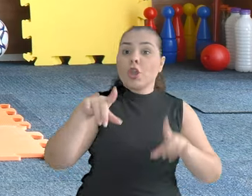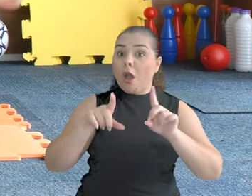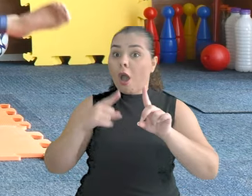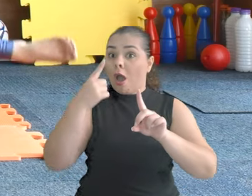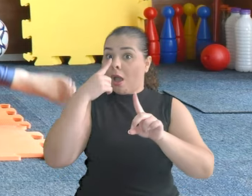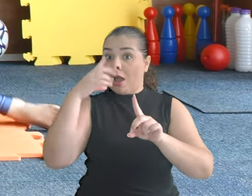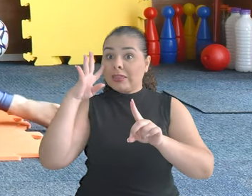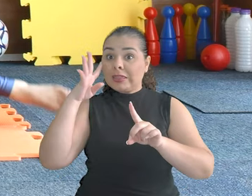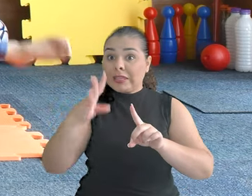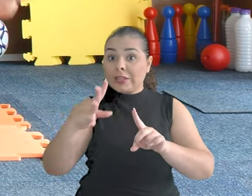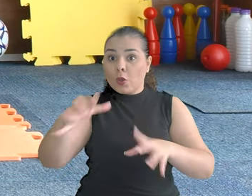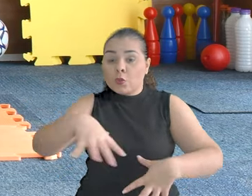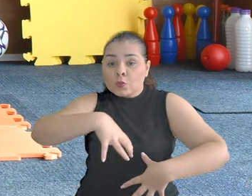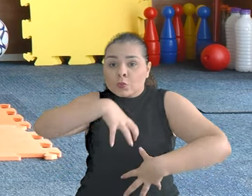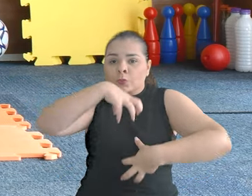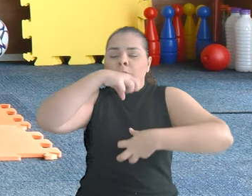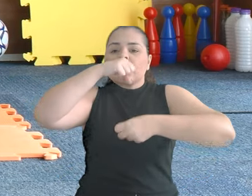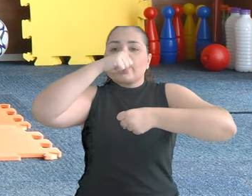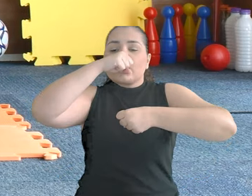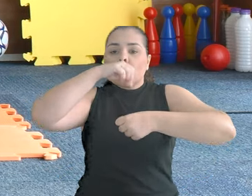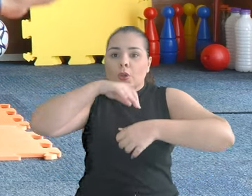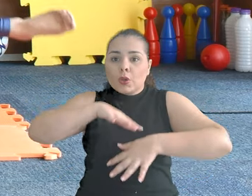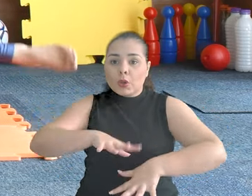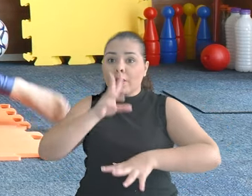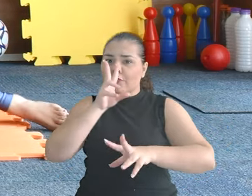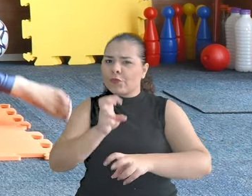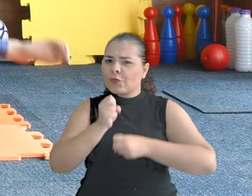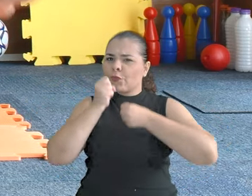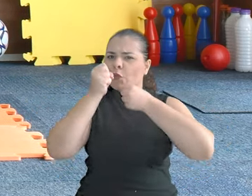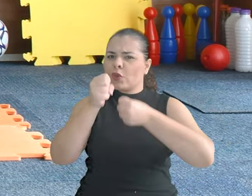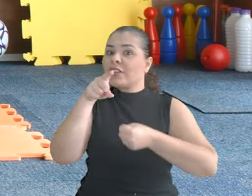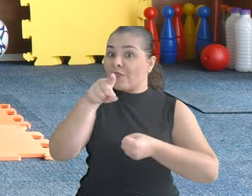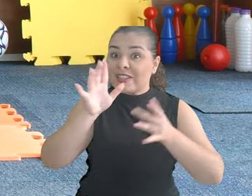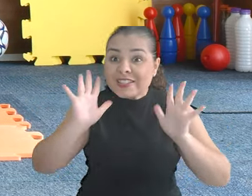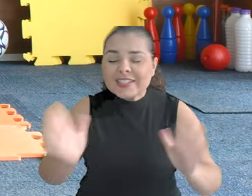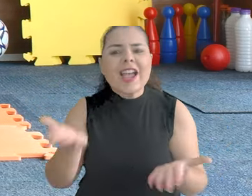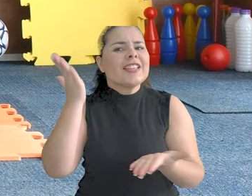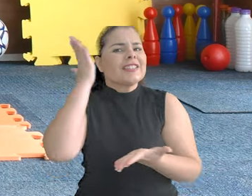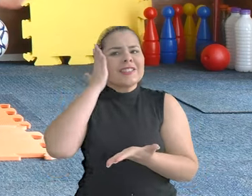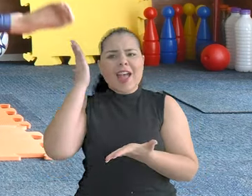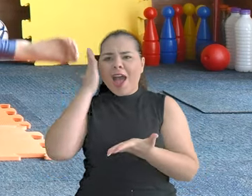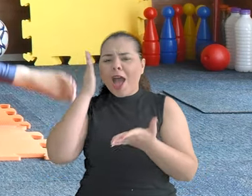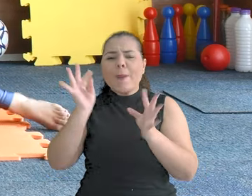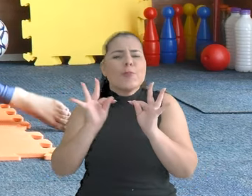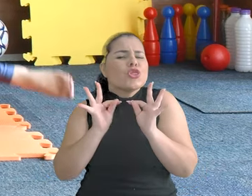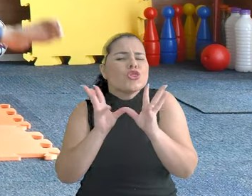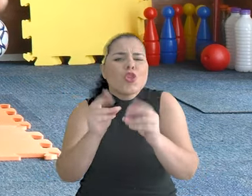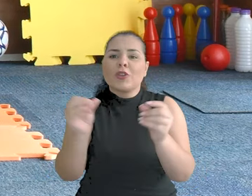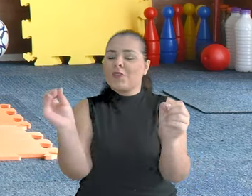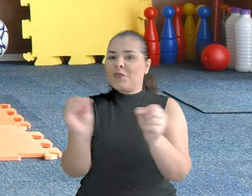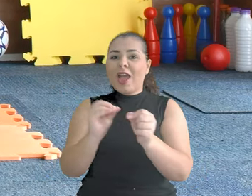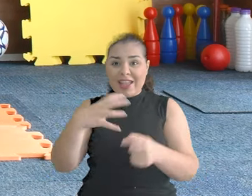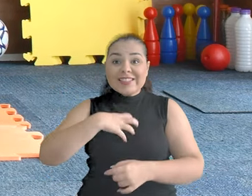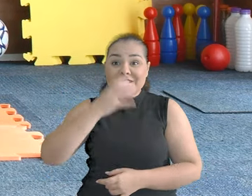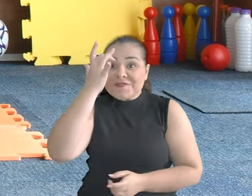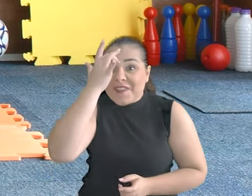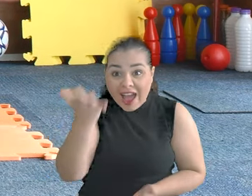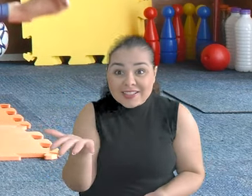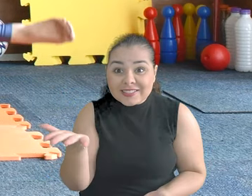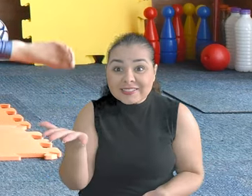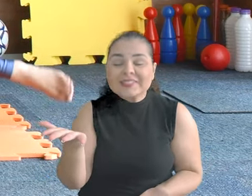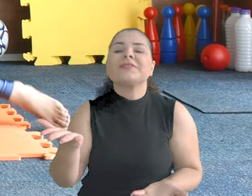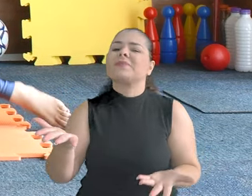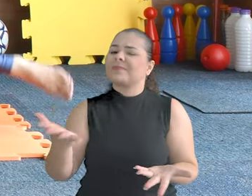só voar isso agora você já sabe tudo que você vai fazer ainda mais